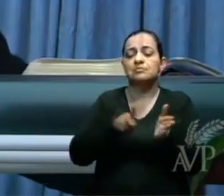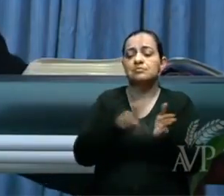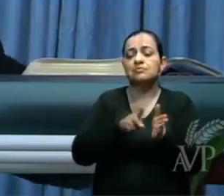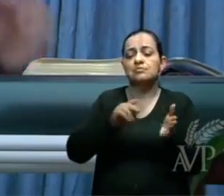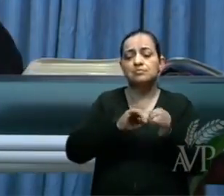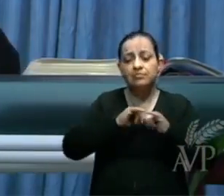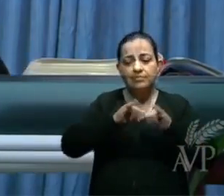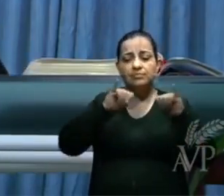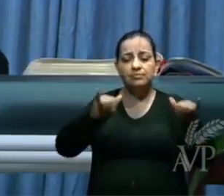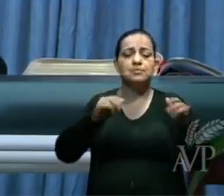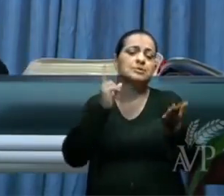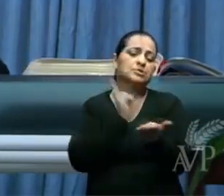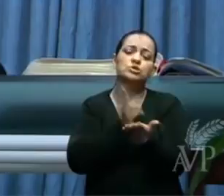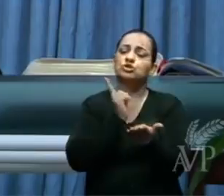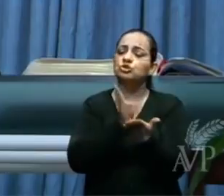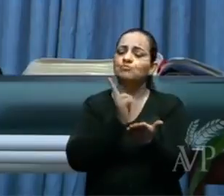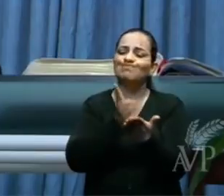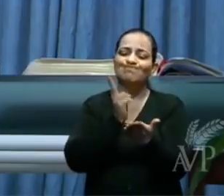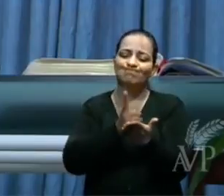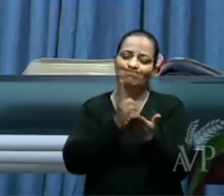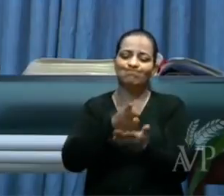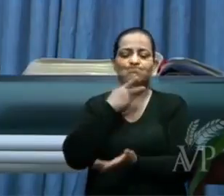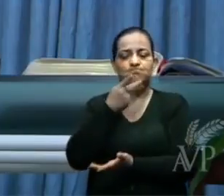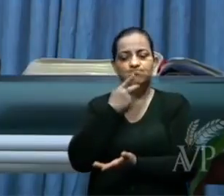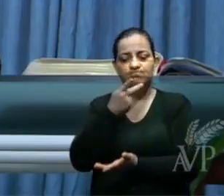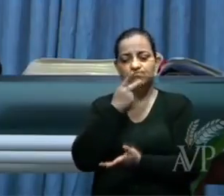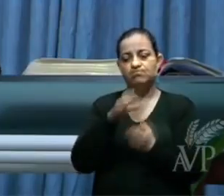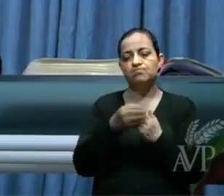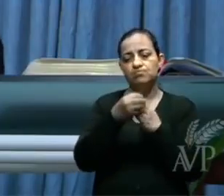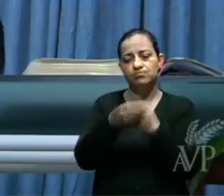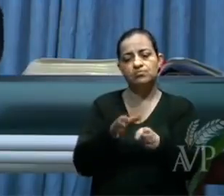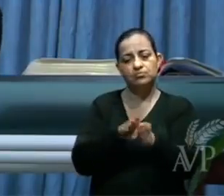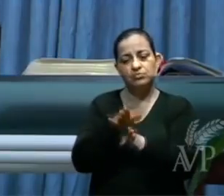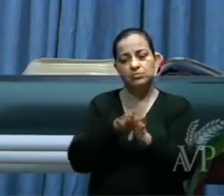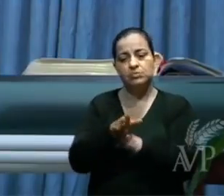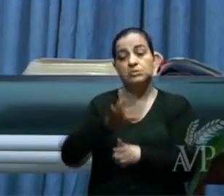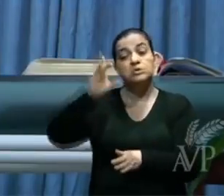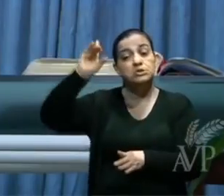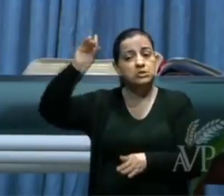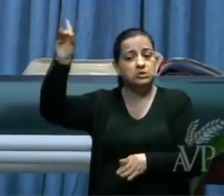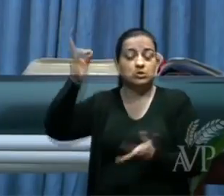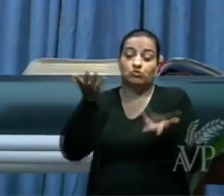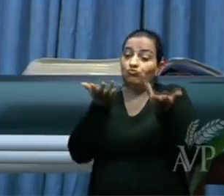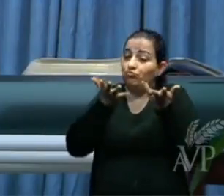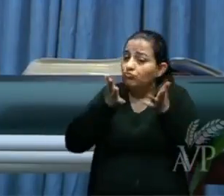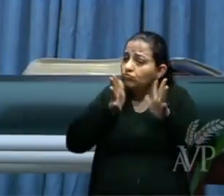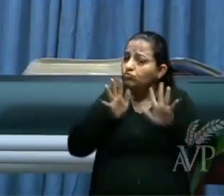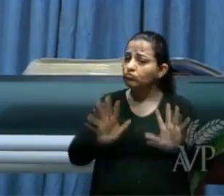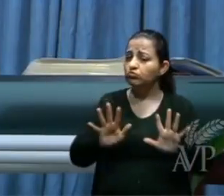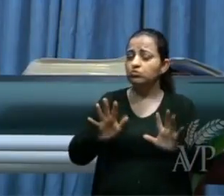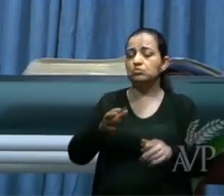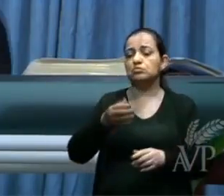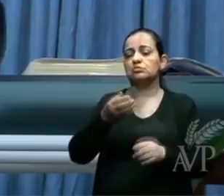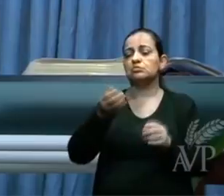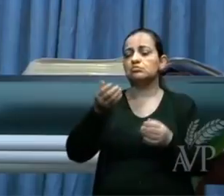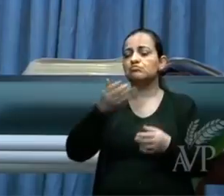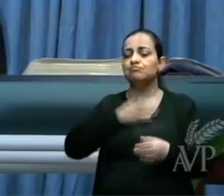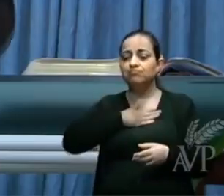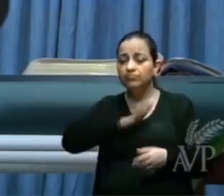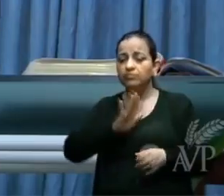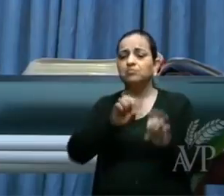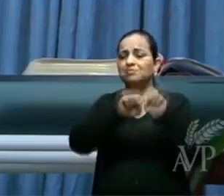como sempre digo se deus condenou através do seu profeta os